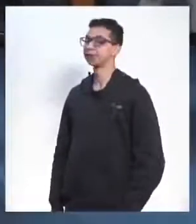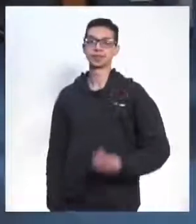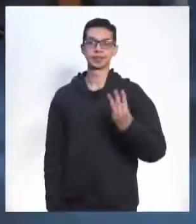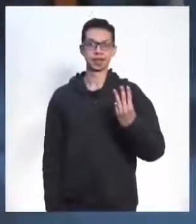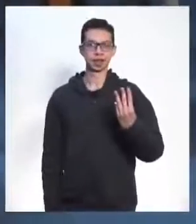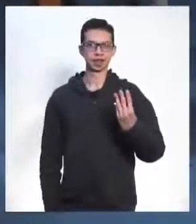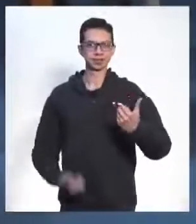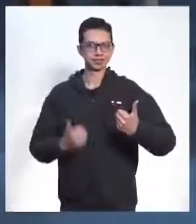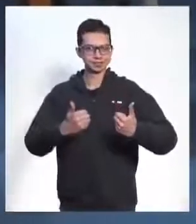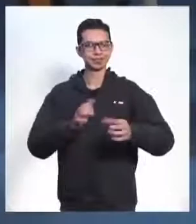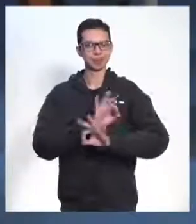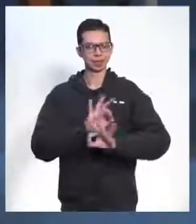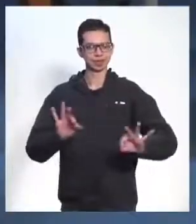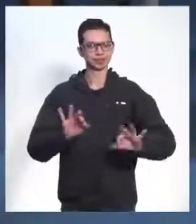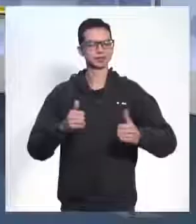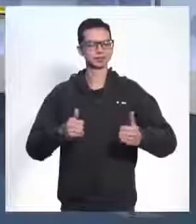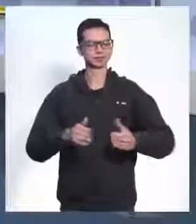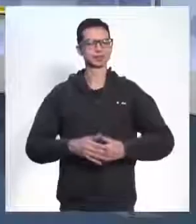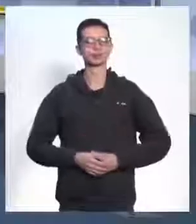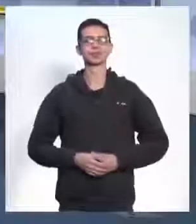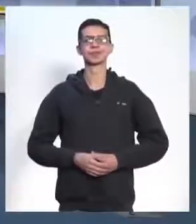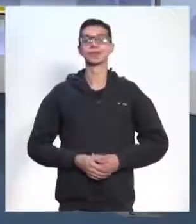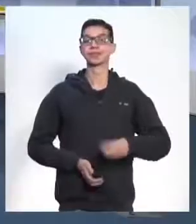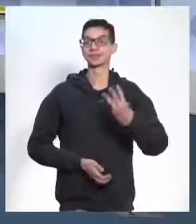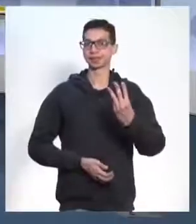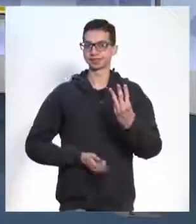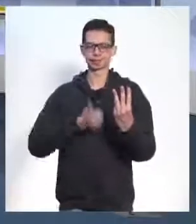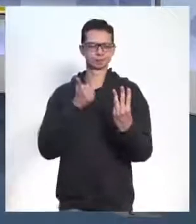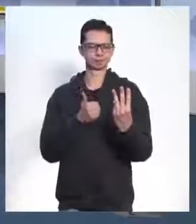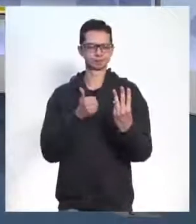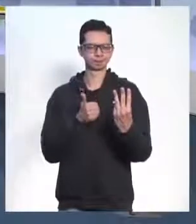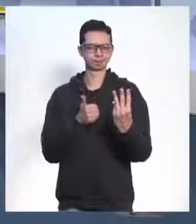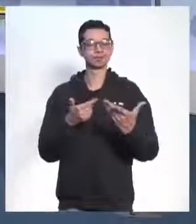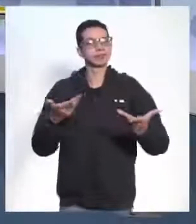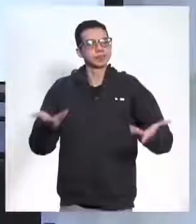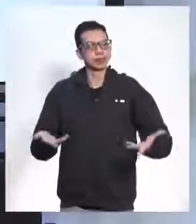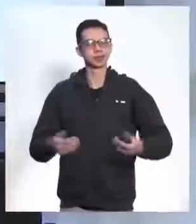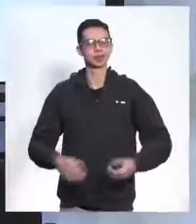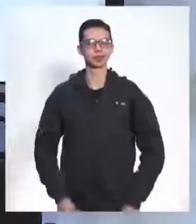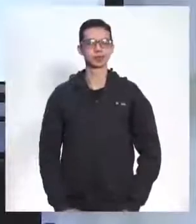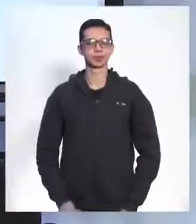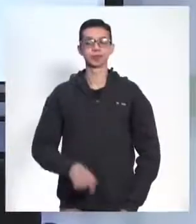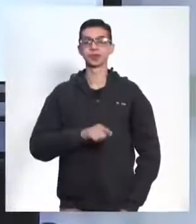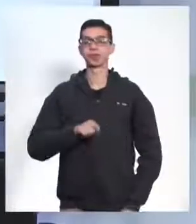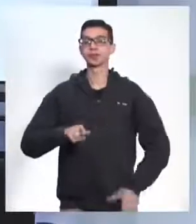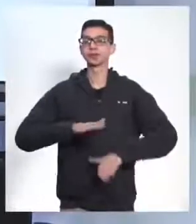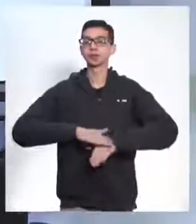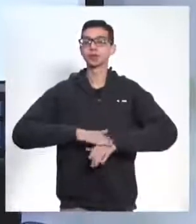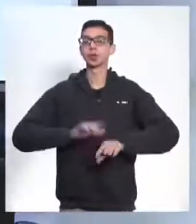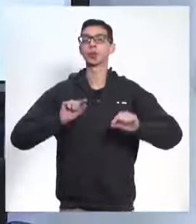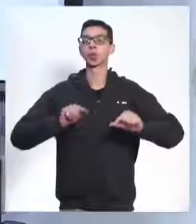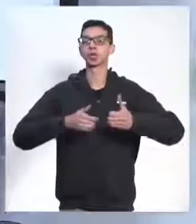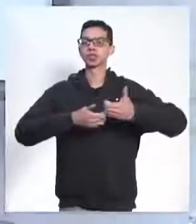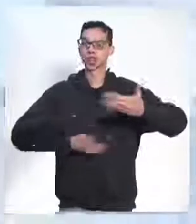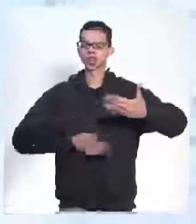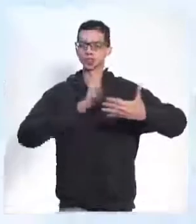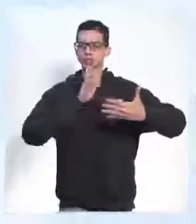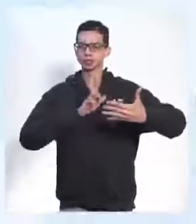3. Boa. Tá bom. Beleza, ó. 3. Então, o que vocês têm que colocar no chat,